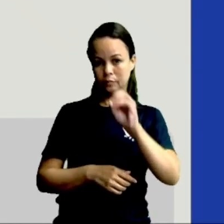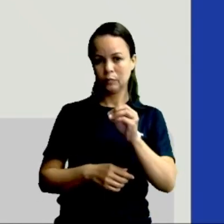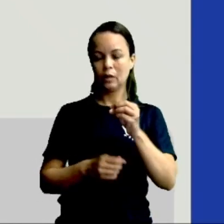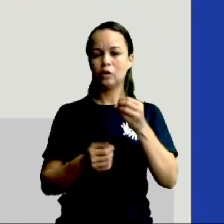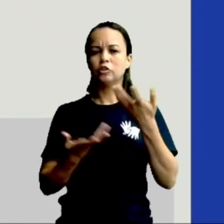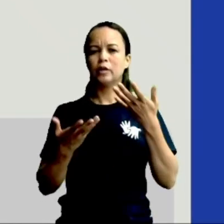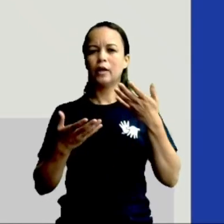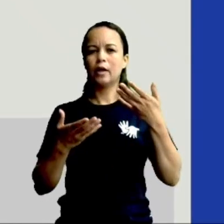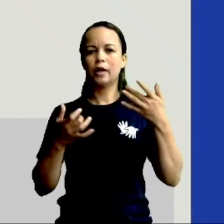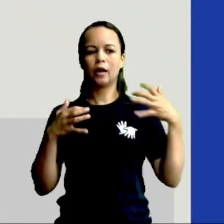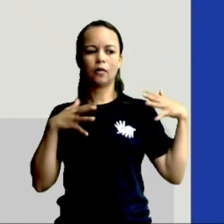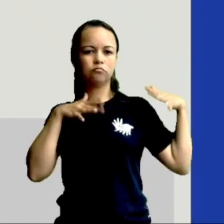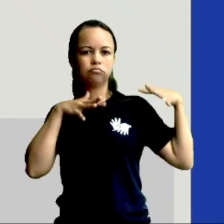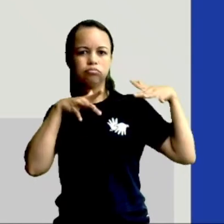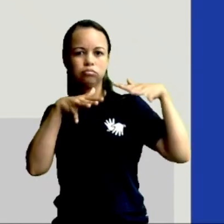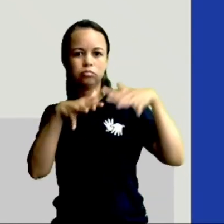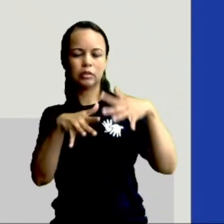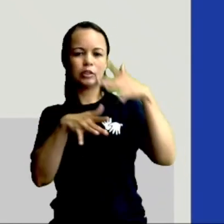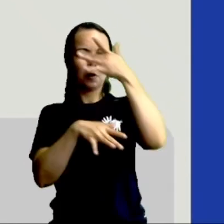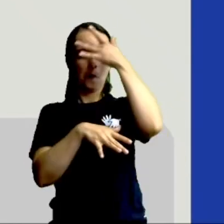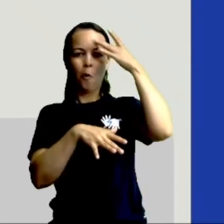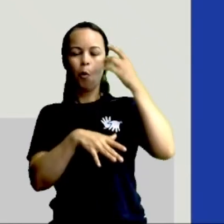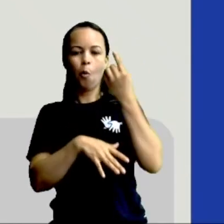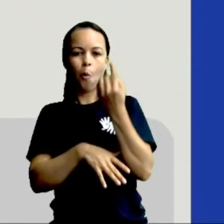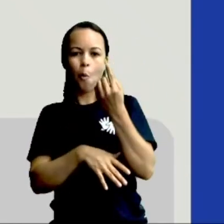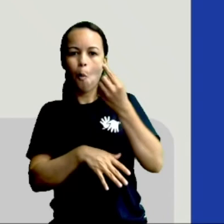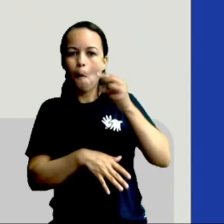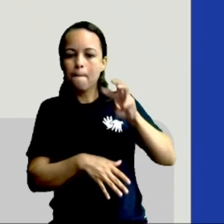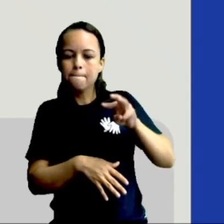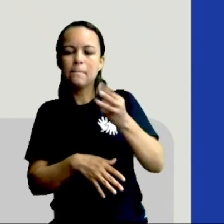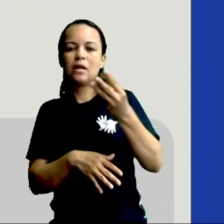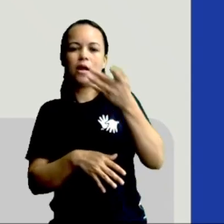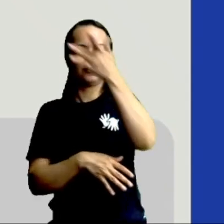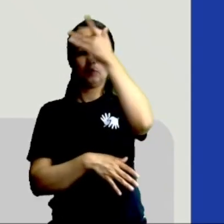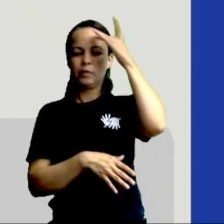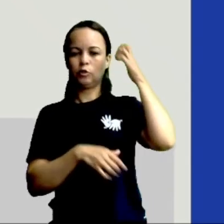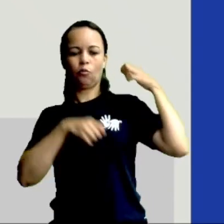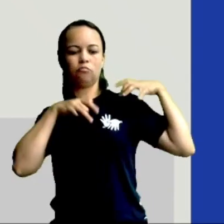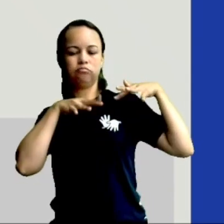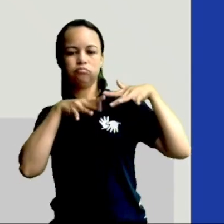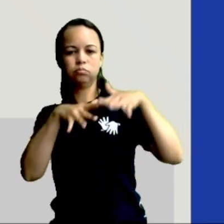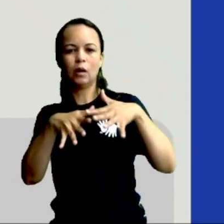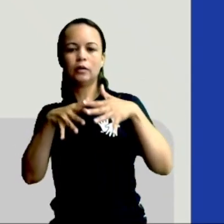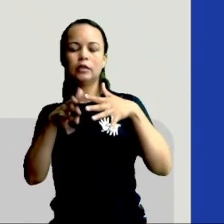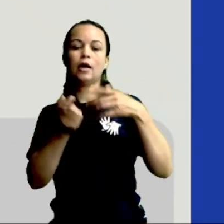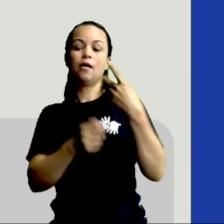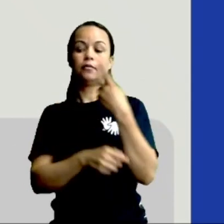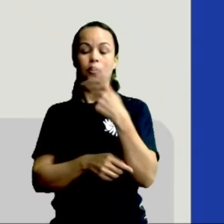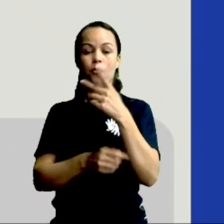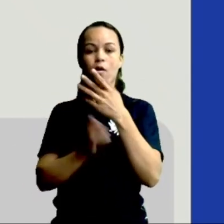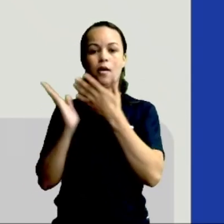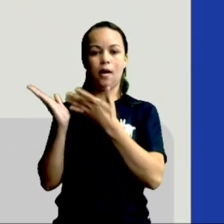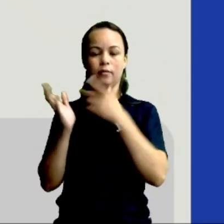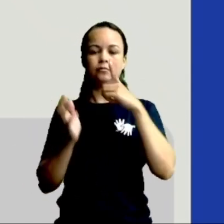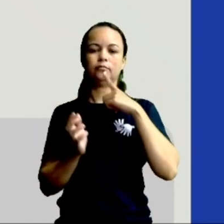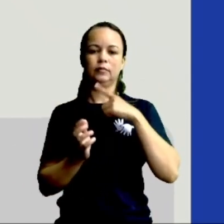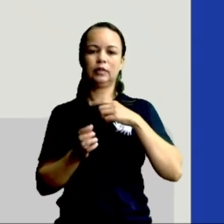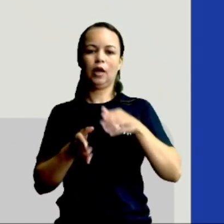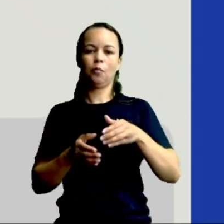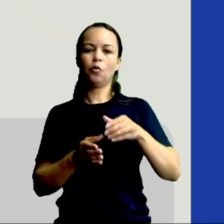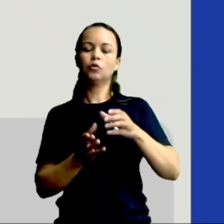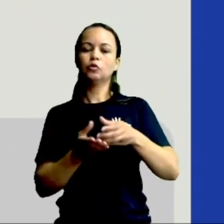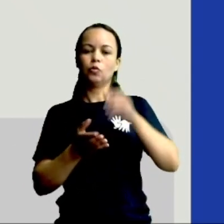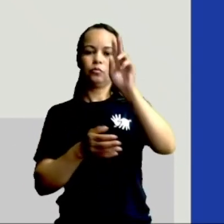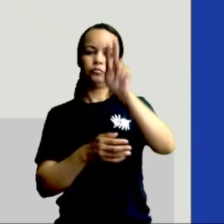atrair aproximadamente 1 milhão de pessoas. Então, lá no Juazeiro do Norte, nós temos a estátua de Padre